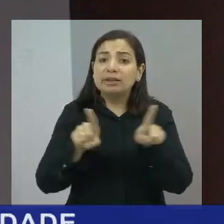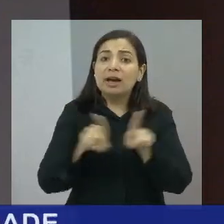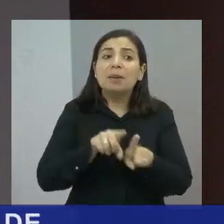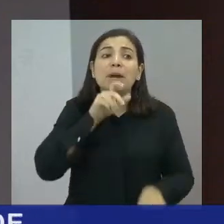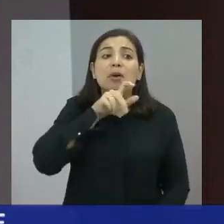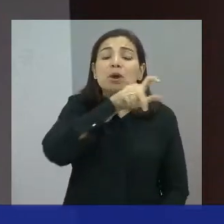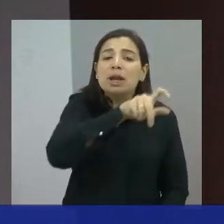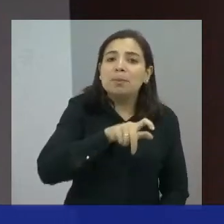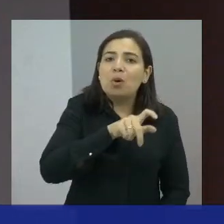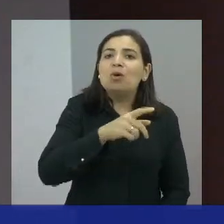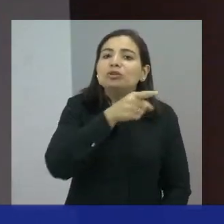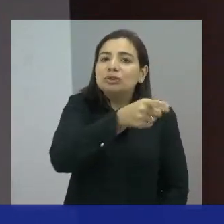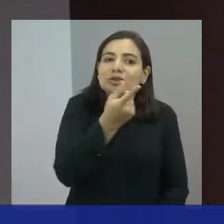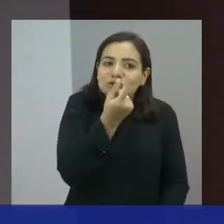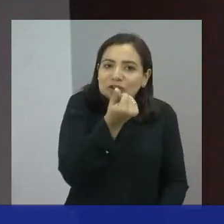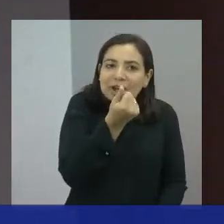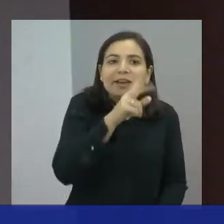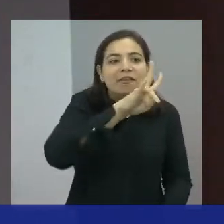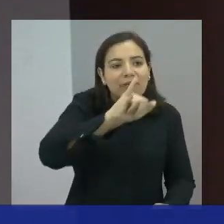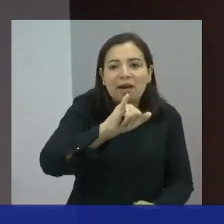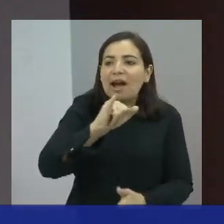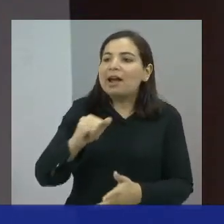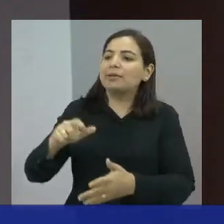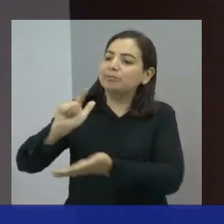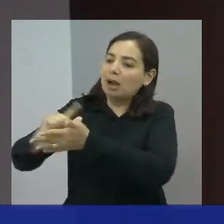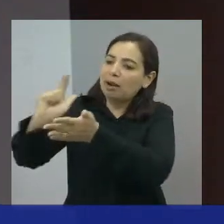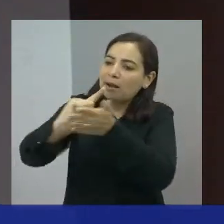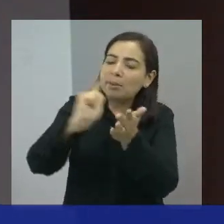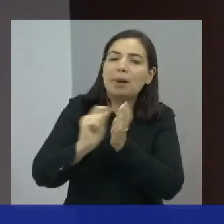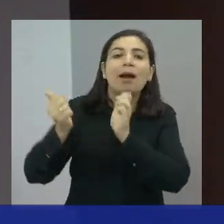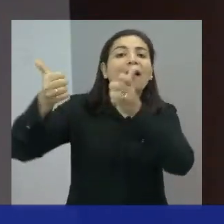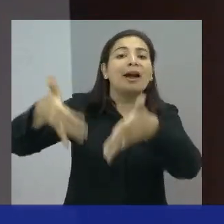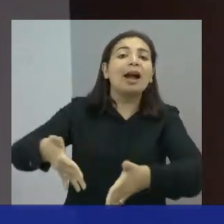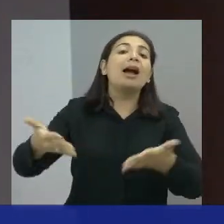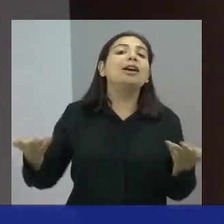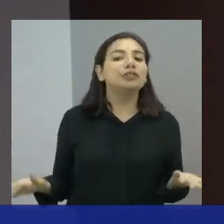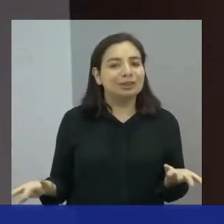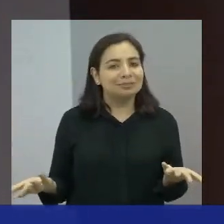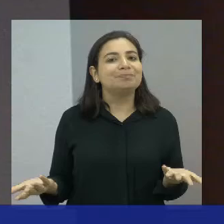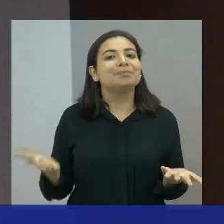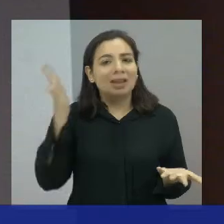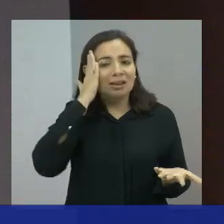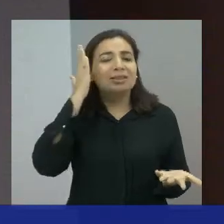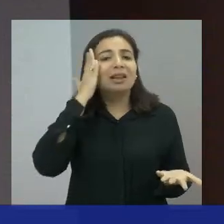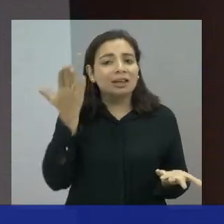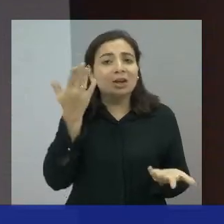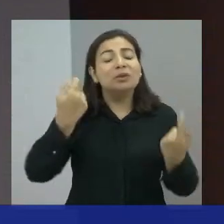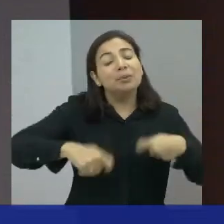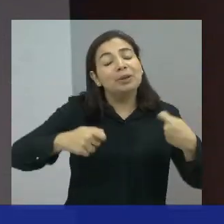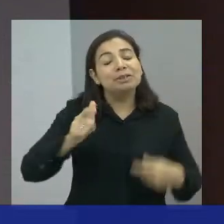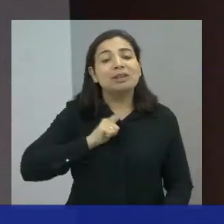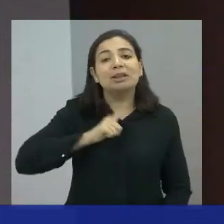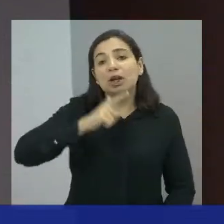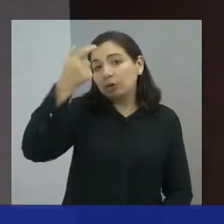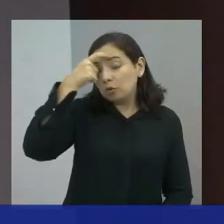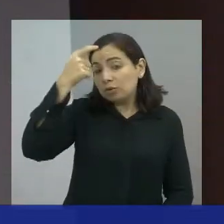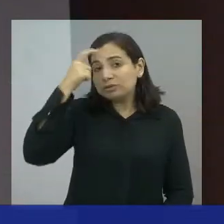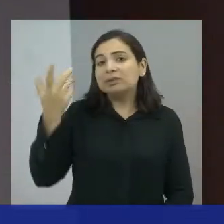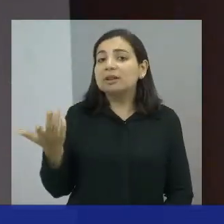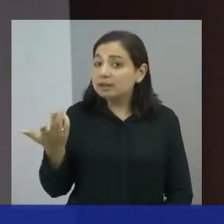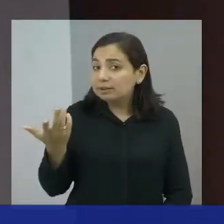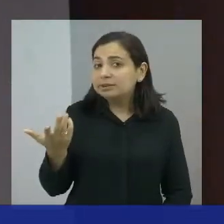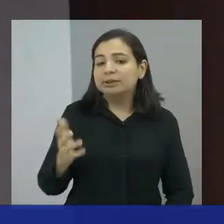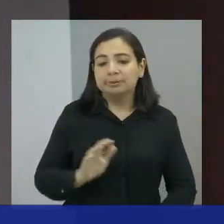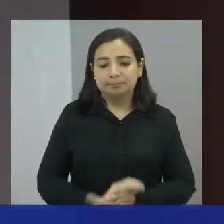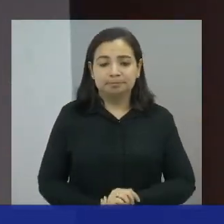poderia estar disponível para outras coisas mais nobres do que tirar um sofá de dentro de um rio. Então, próximo